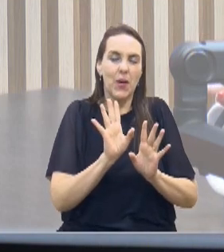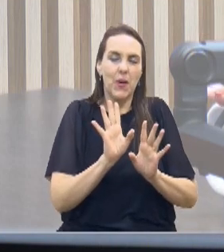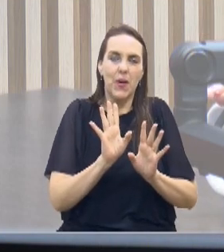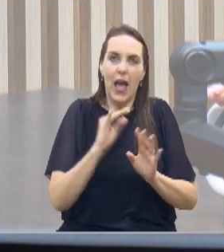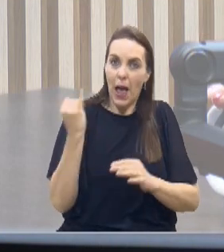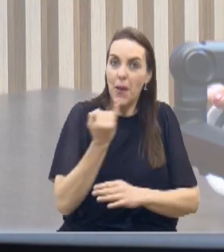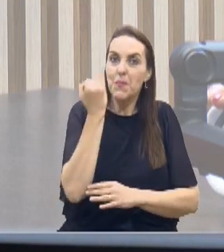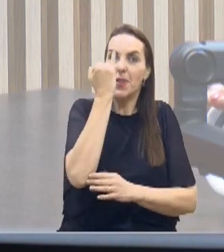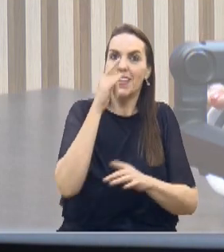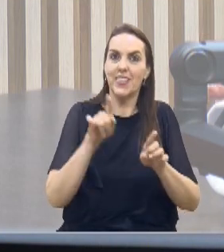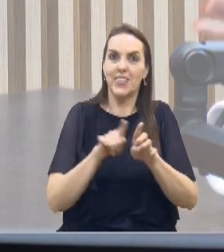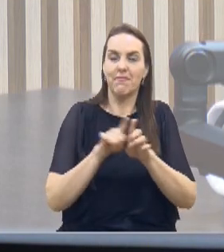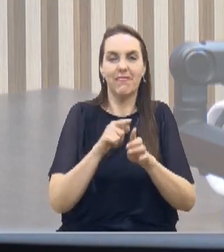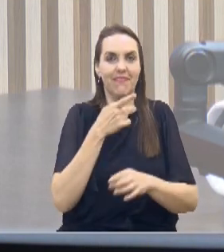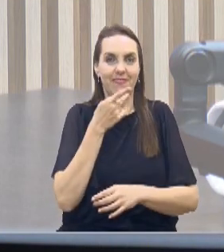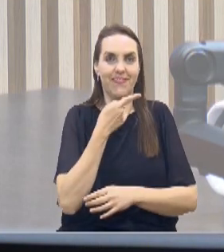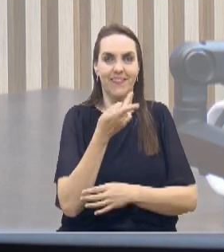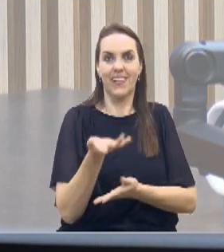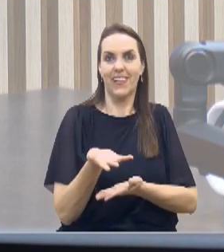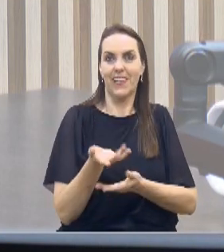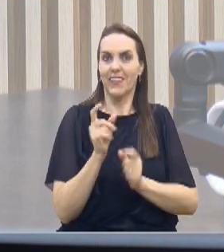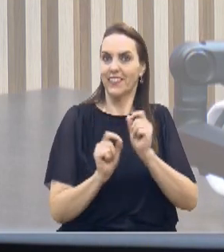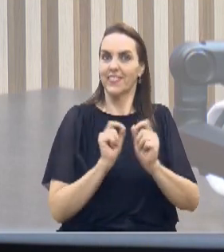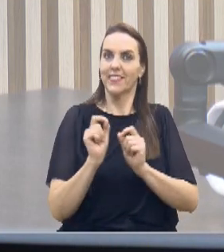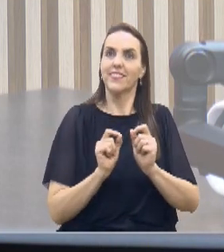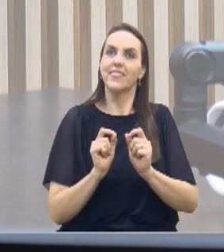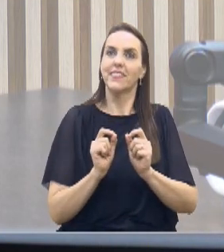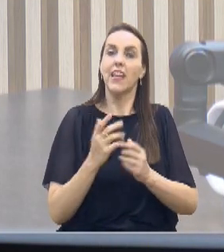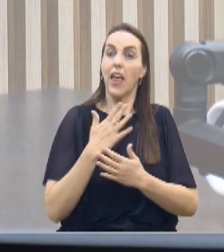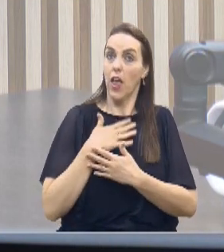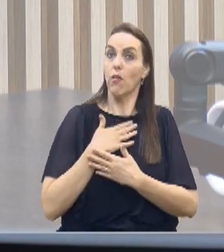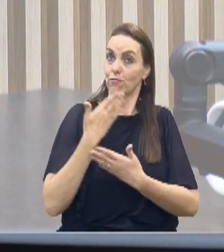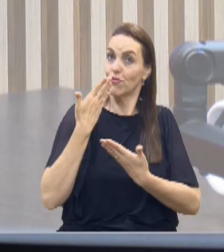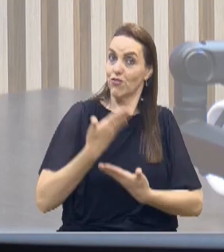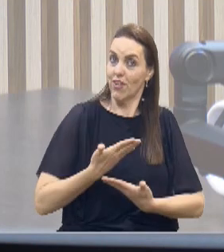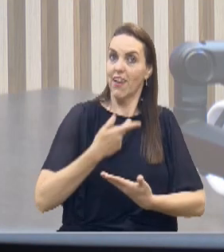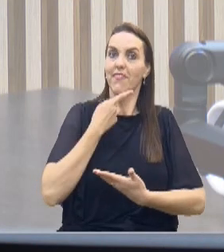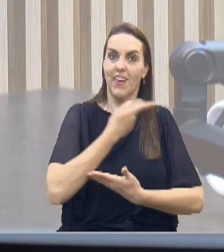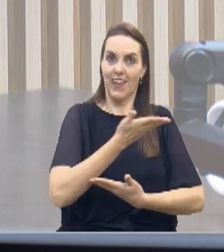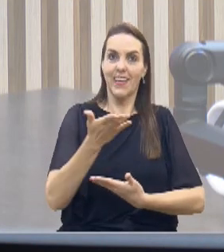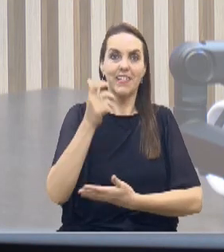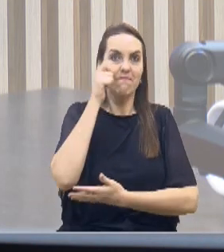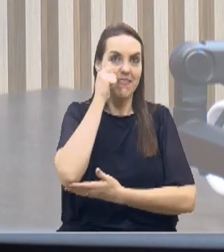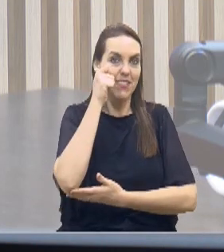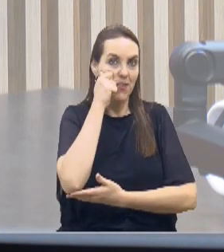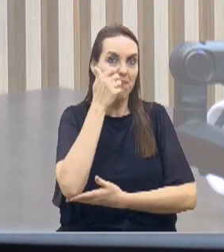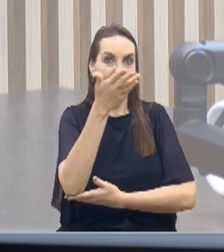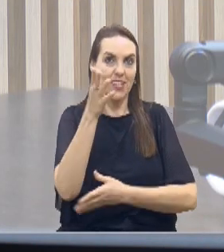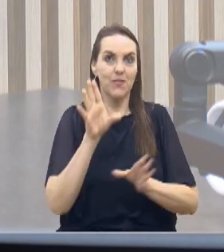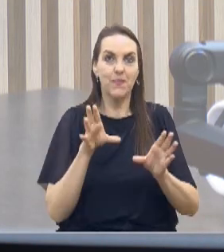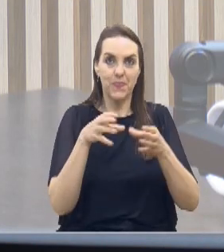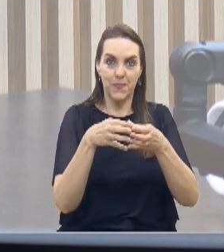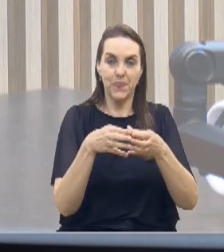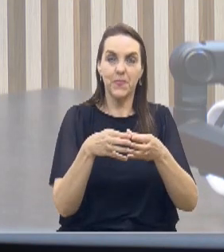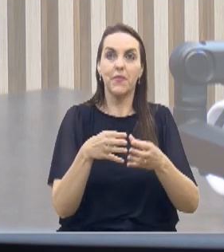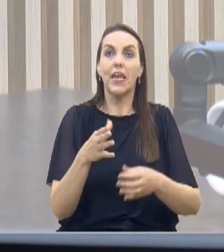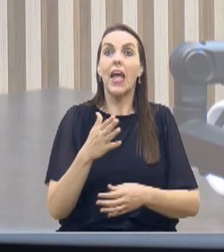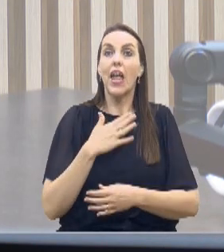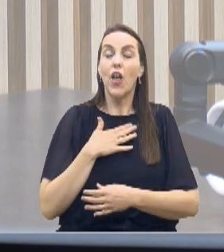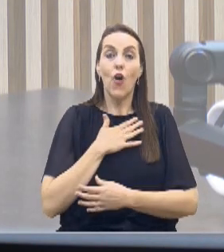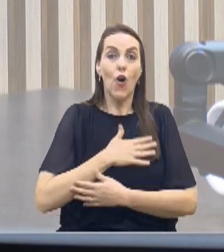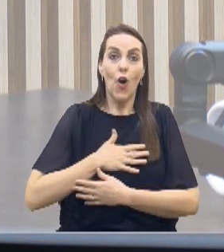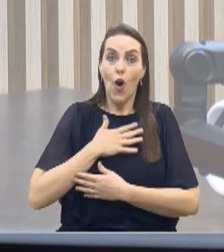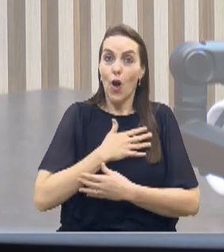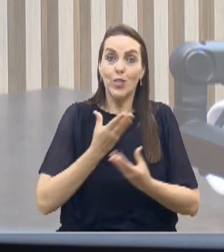importante que a gente pare aqui para dizer, né? Já falei isso muitas vezes pessoalmente, né? Para essa equipe, assim, eu gosto demais da nossa